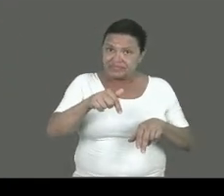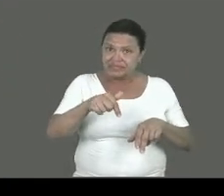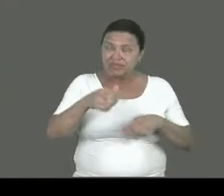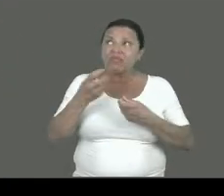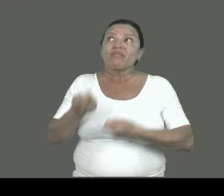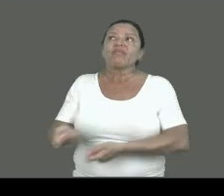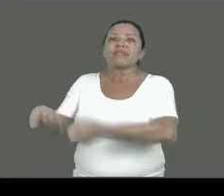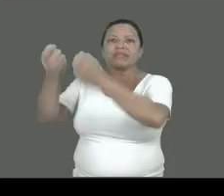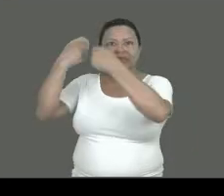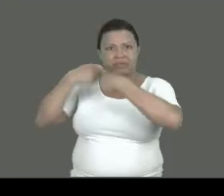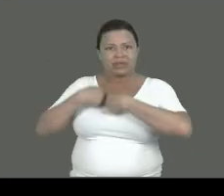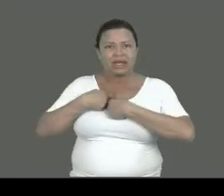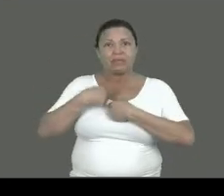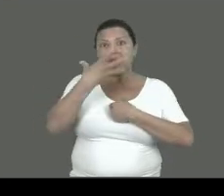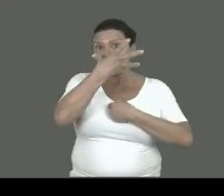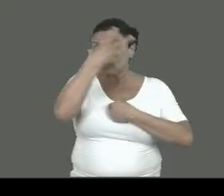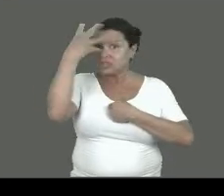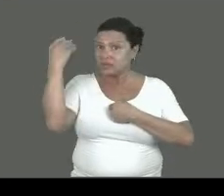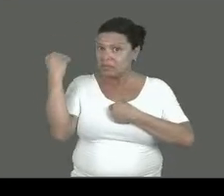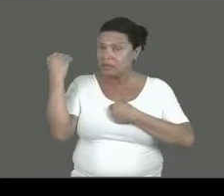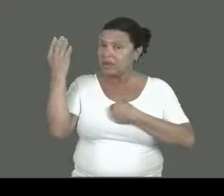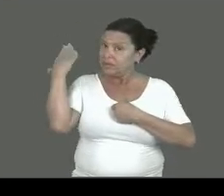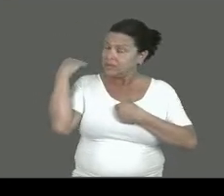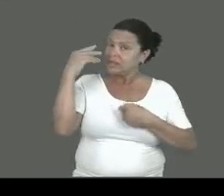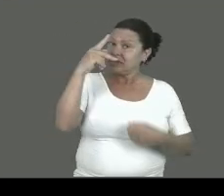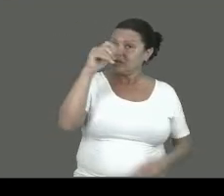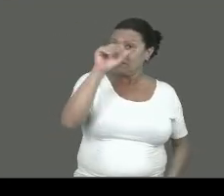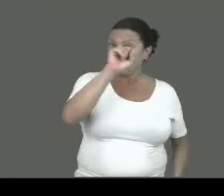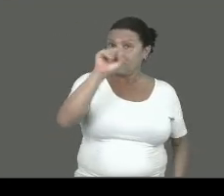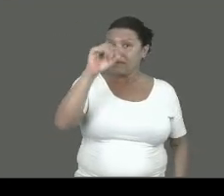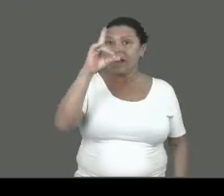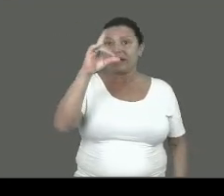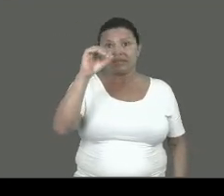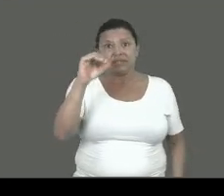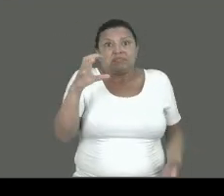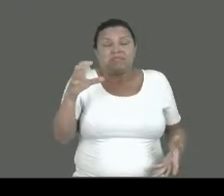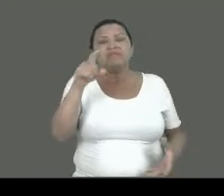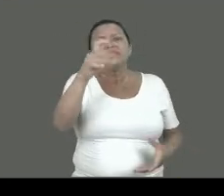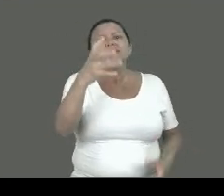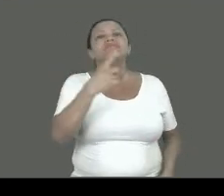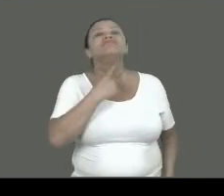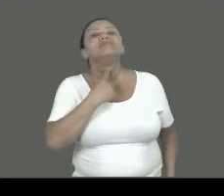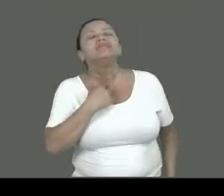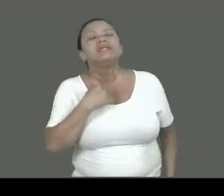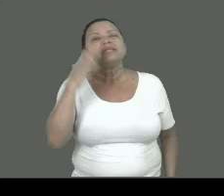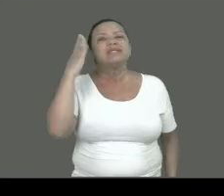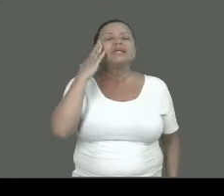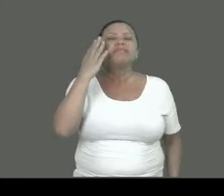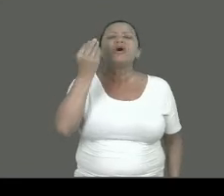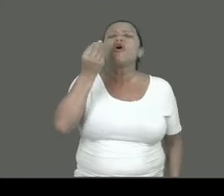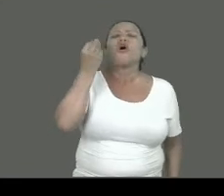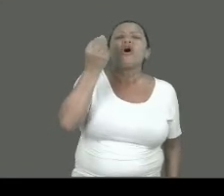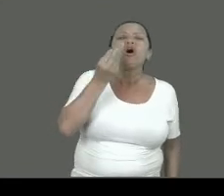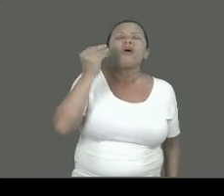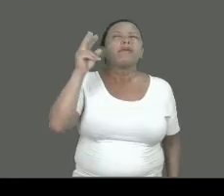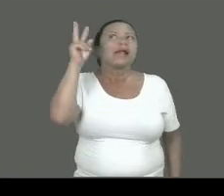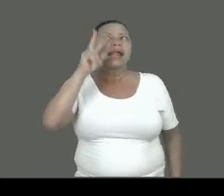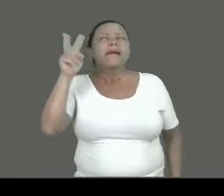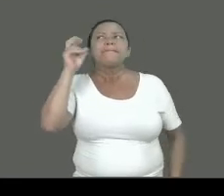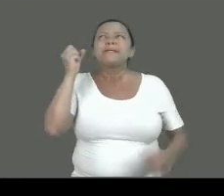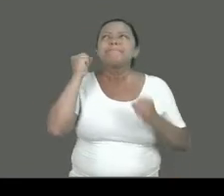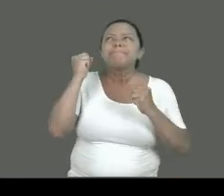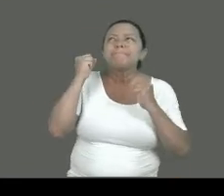beneficiados pelo esquecimento do passado, todos nós temos o desejo de saber como é, de nos recordarmos,